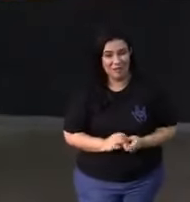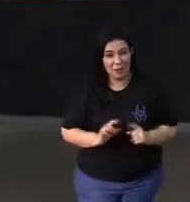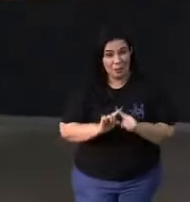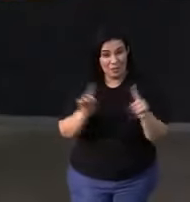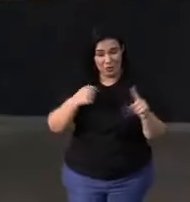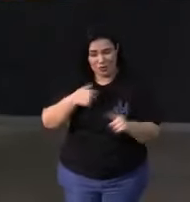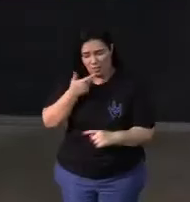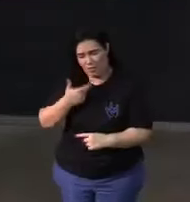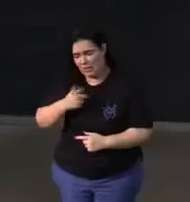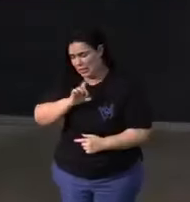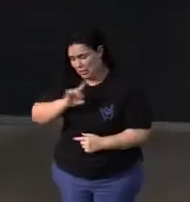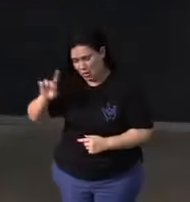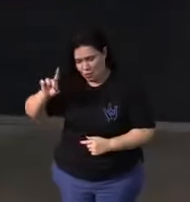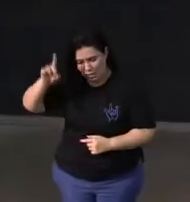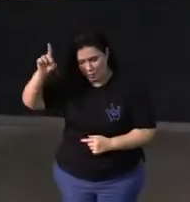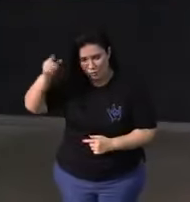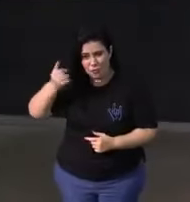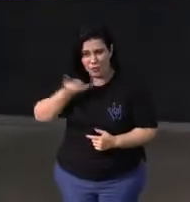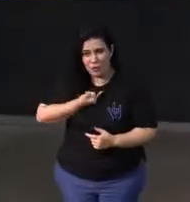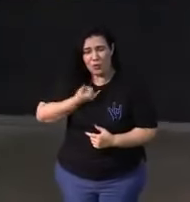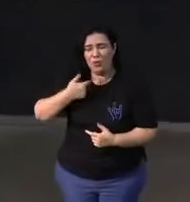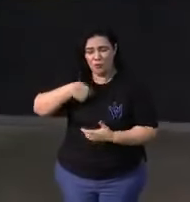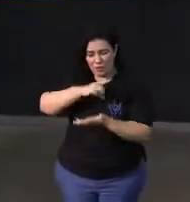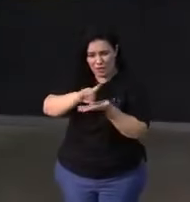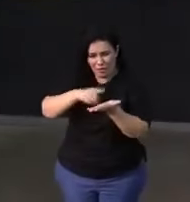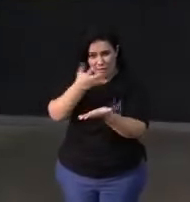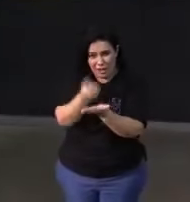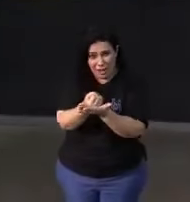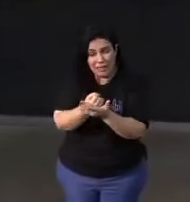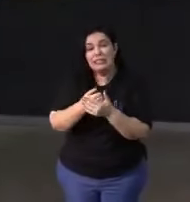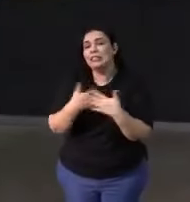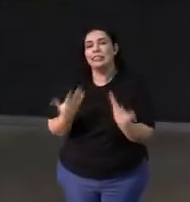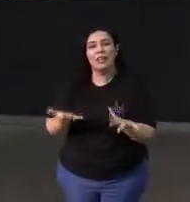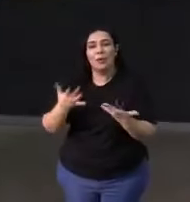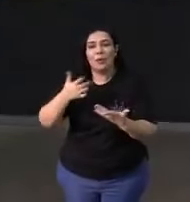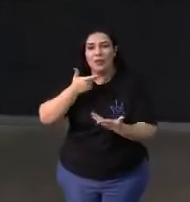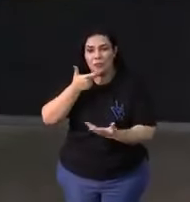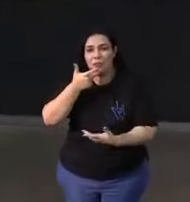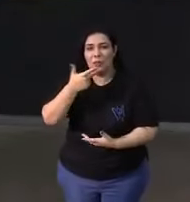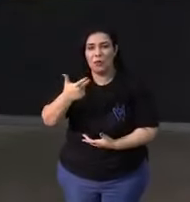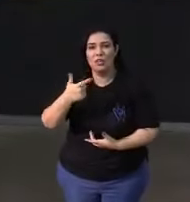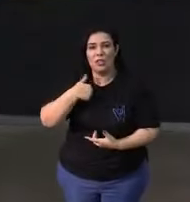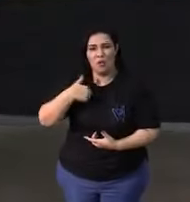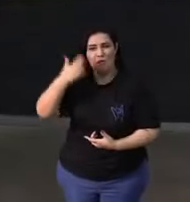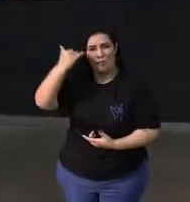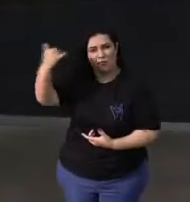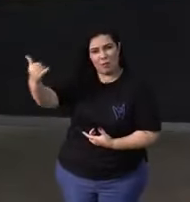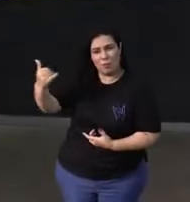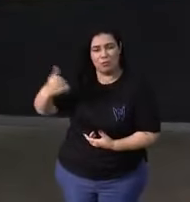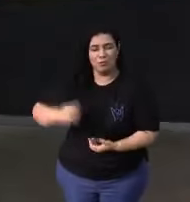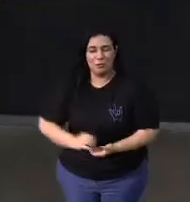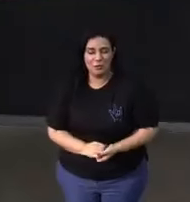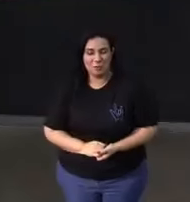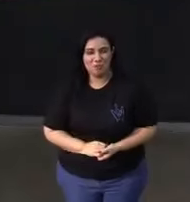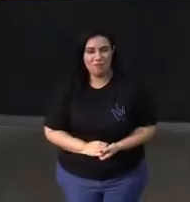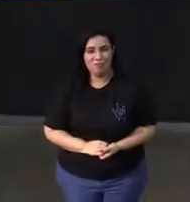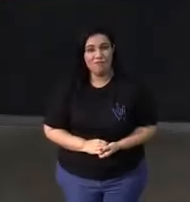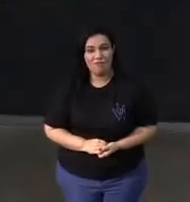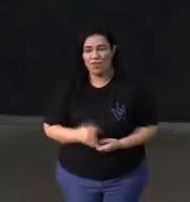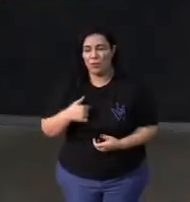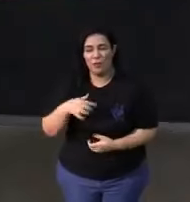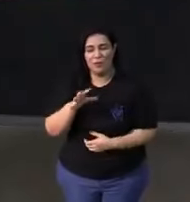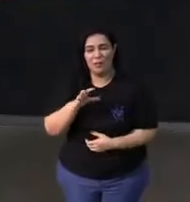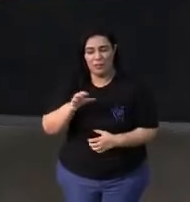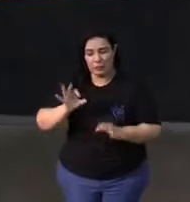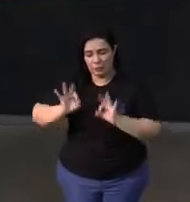Mas eu falava: não, Deus falou que eu ia gravar um CD, então Deus, no combo, ele disse que eu vou ser um cantor gospel. E eu armava